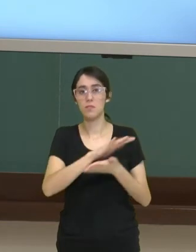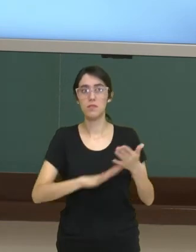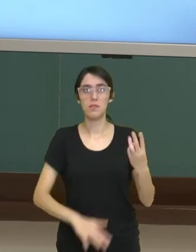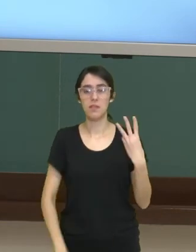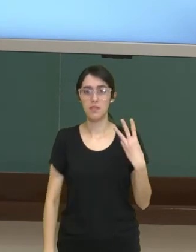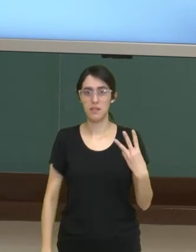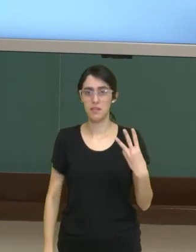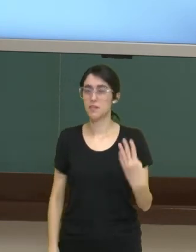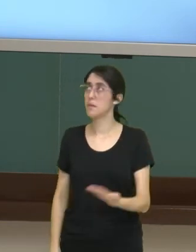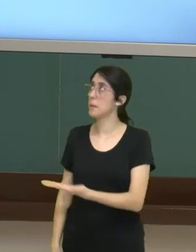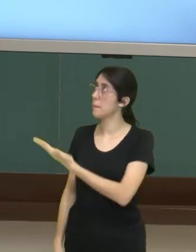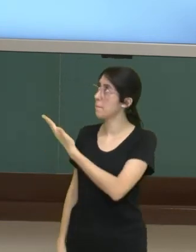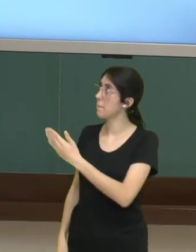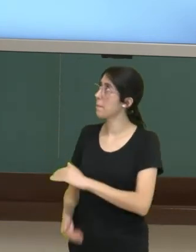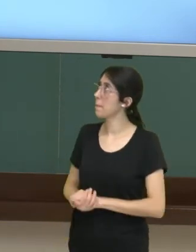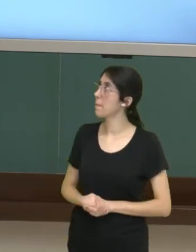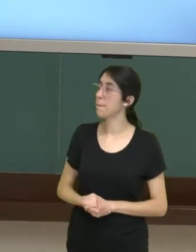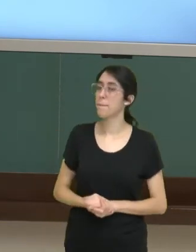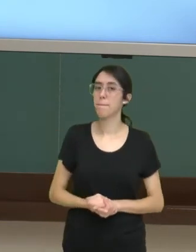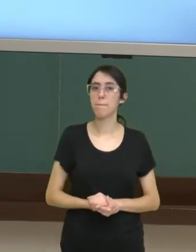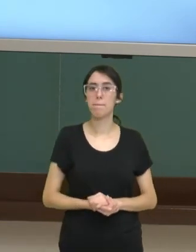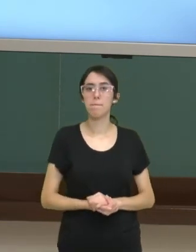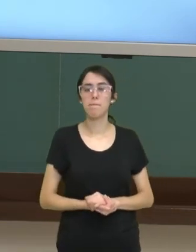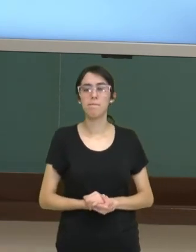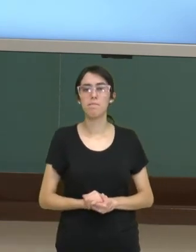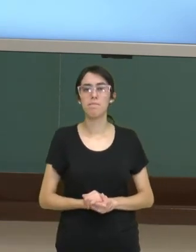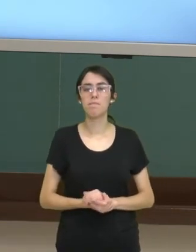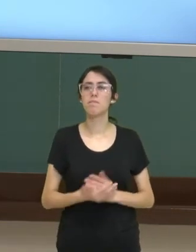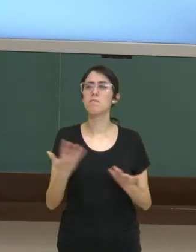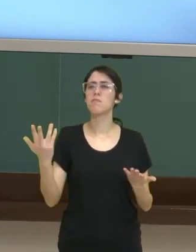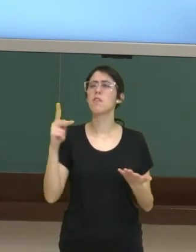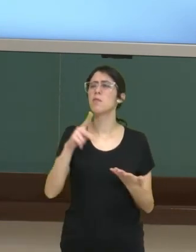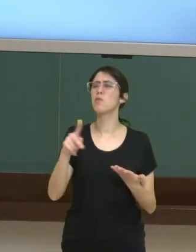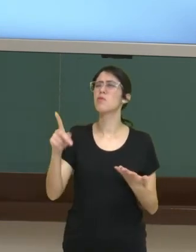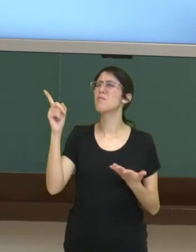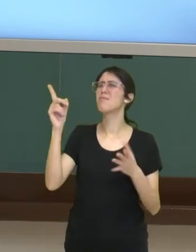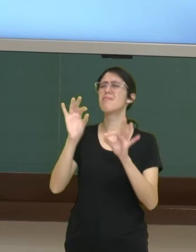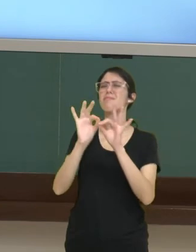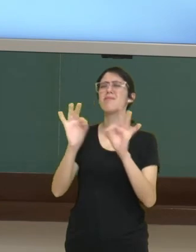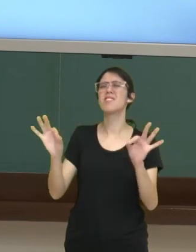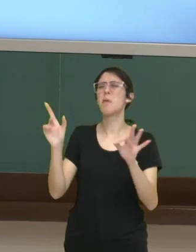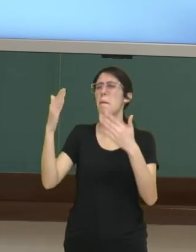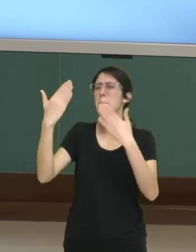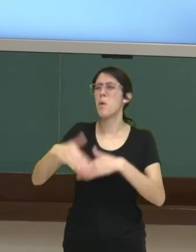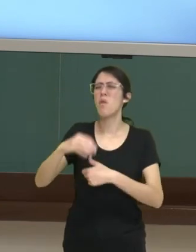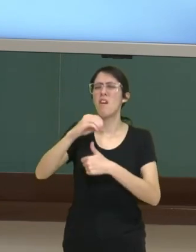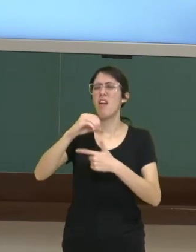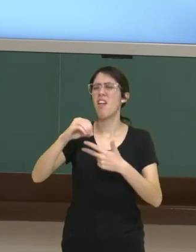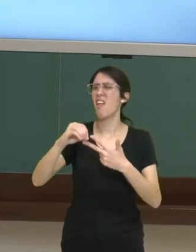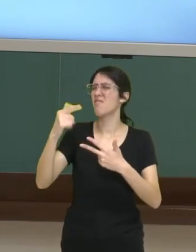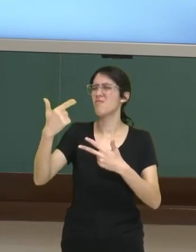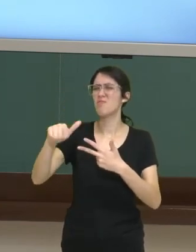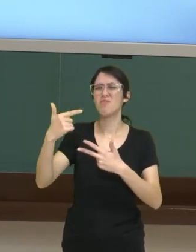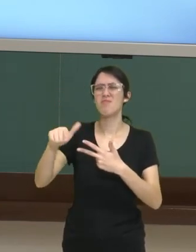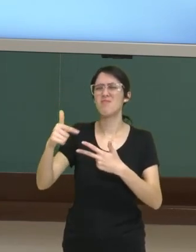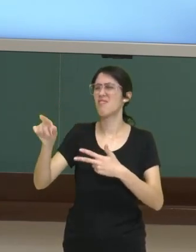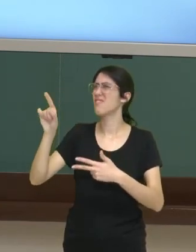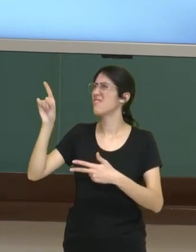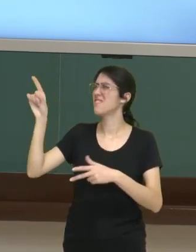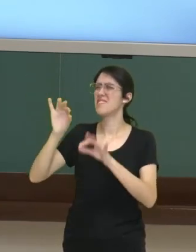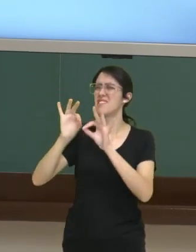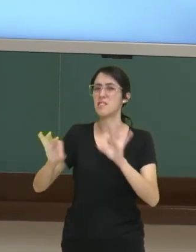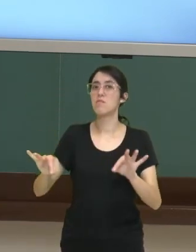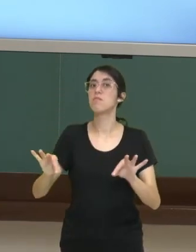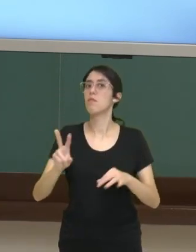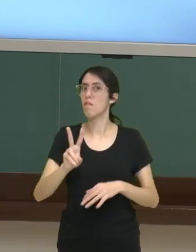ó. Deus diz assim, mas gente, professor, isso daí é muito simples. Isso daí não vai cair no Enem, não vai cair no vestibular.